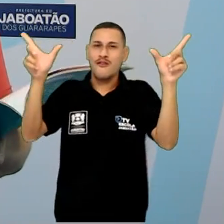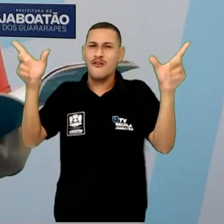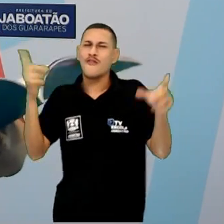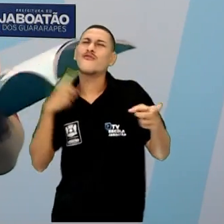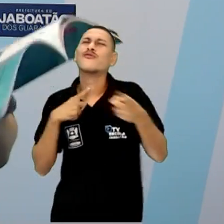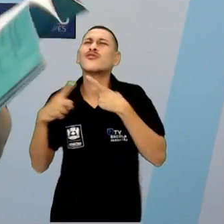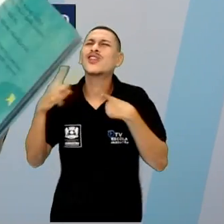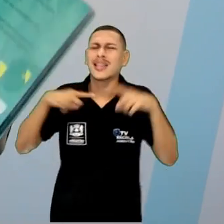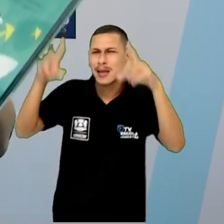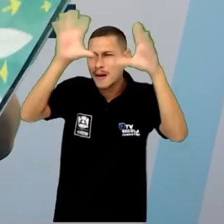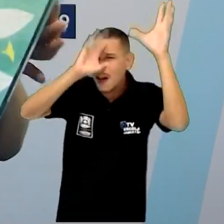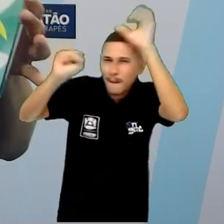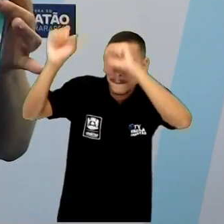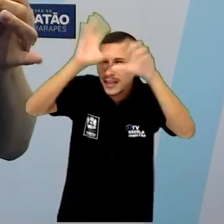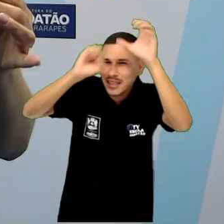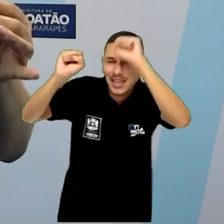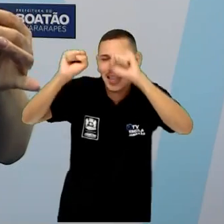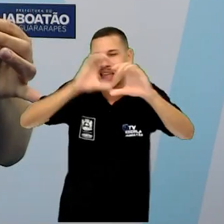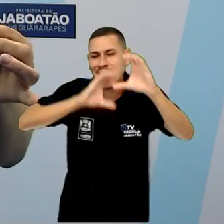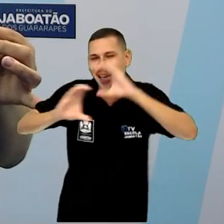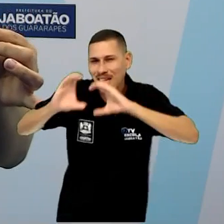e aprender.